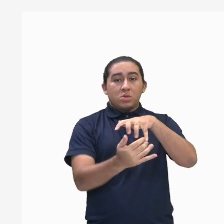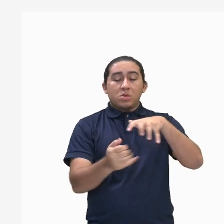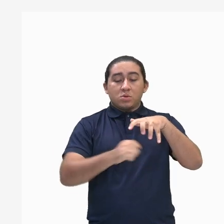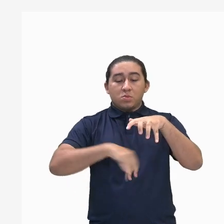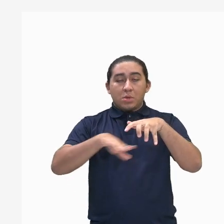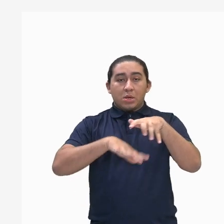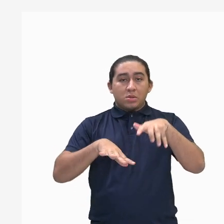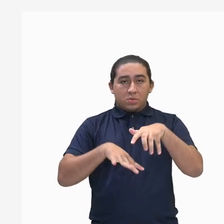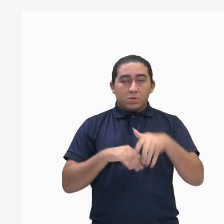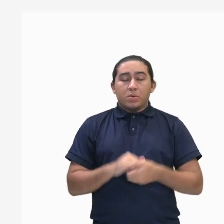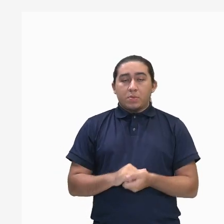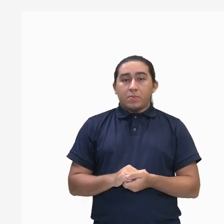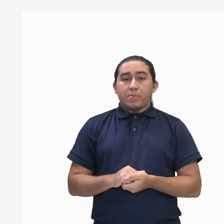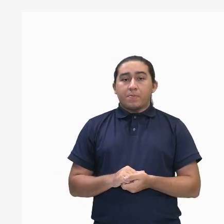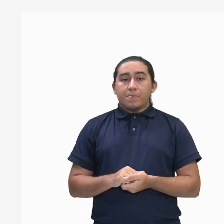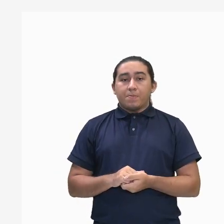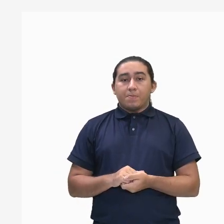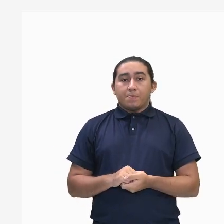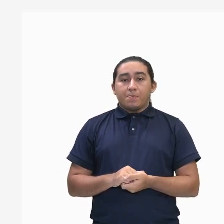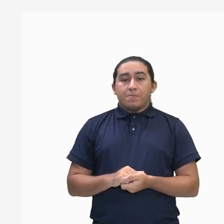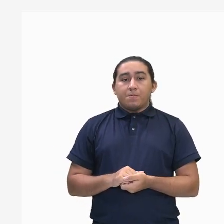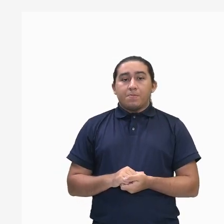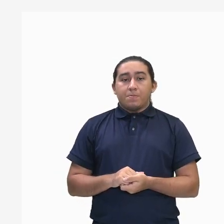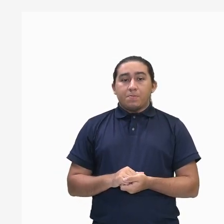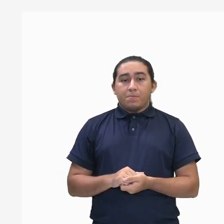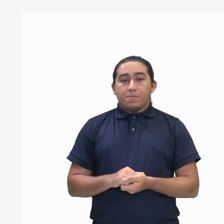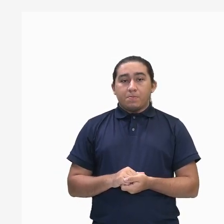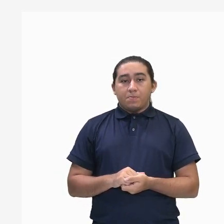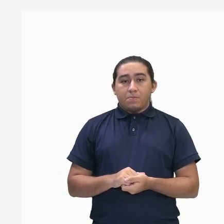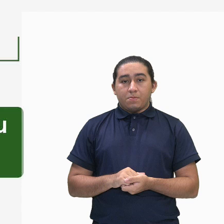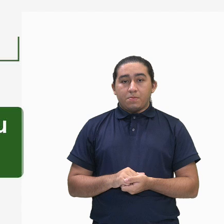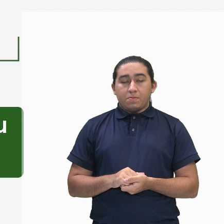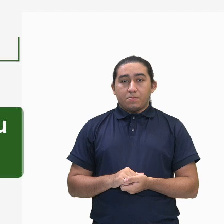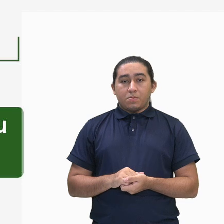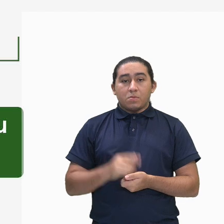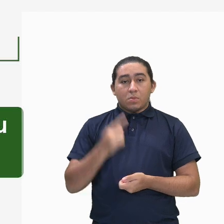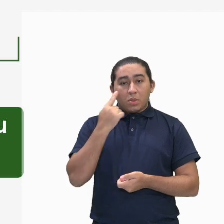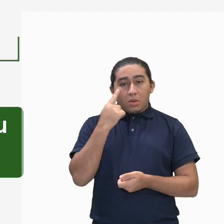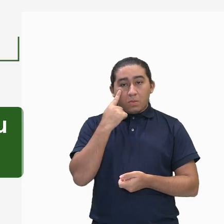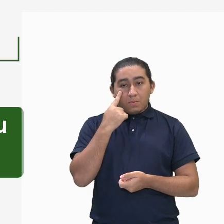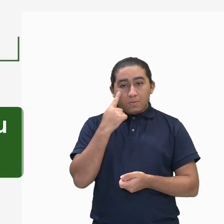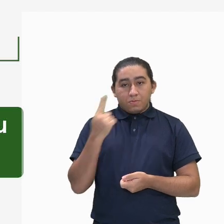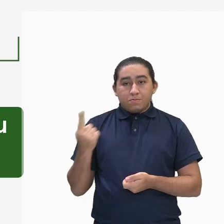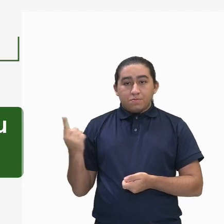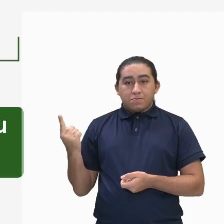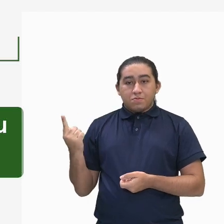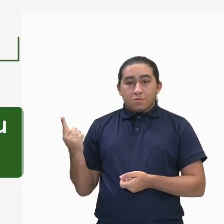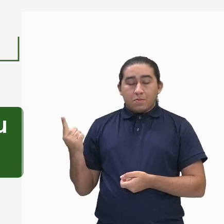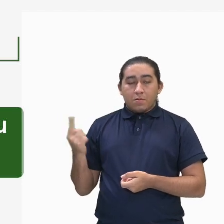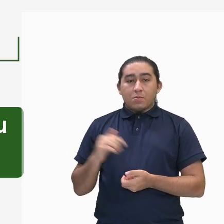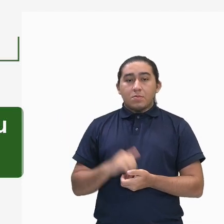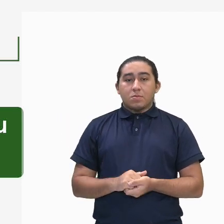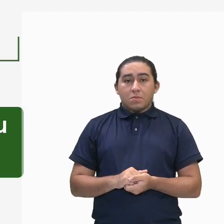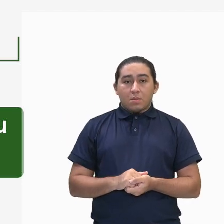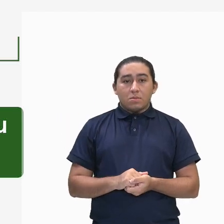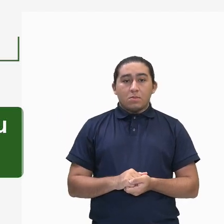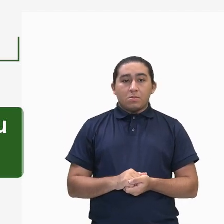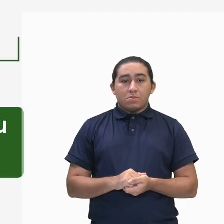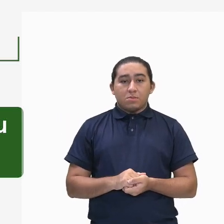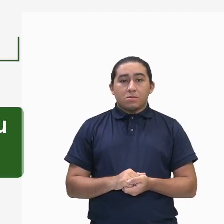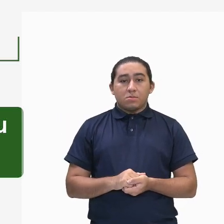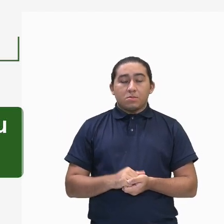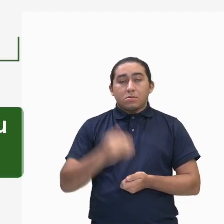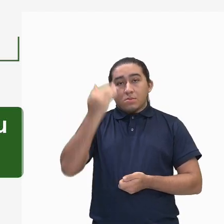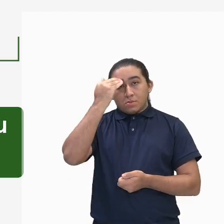superfície do planeta Terra. Né, então, de acordo com Alfred, vamos observar na nossa próxima imagem, né, segundo a teoria da deriva continental,